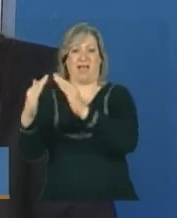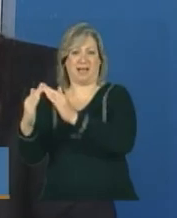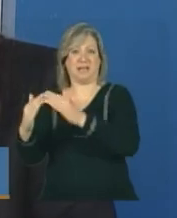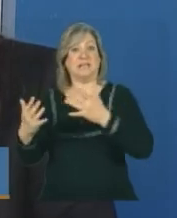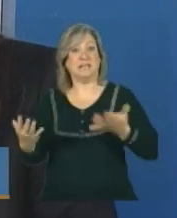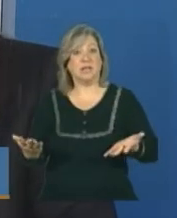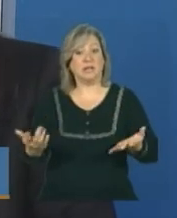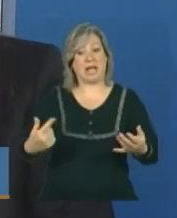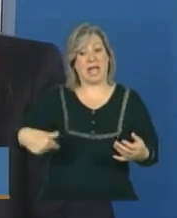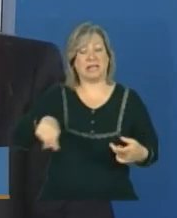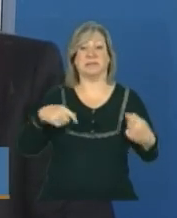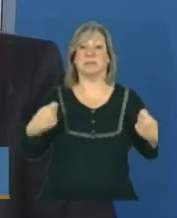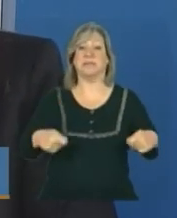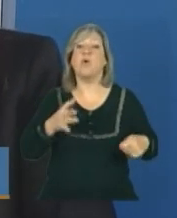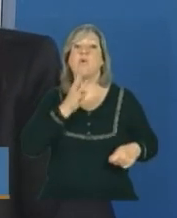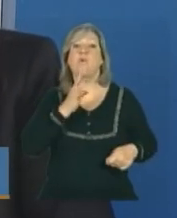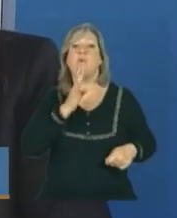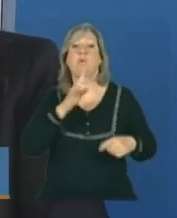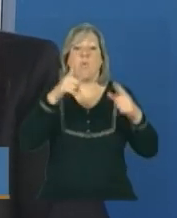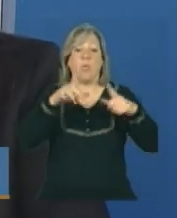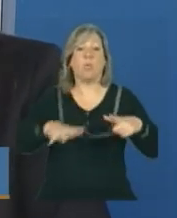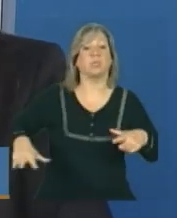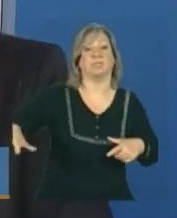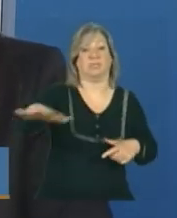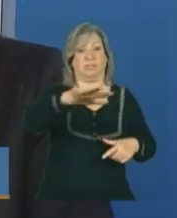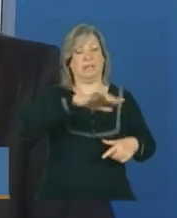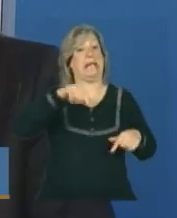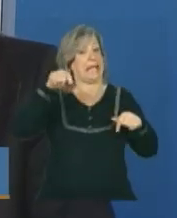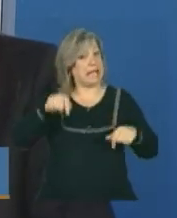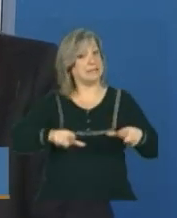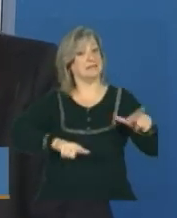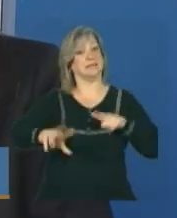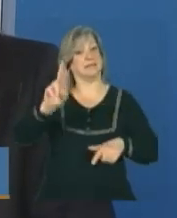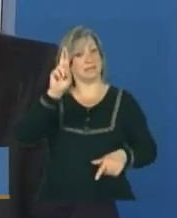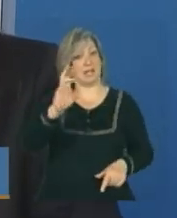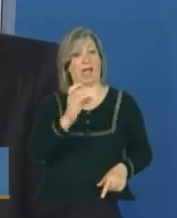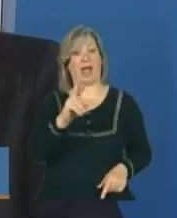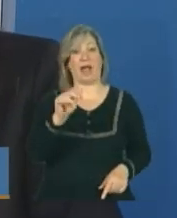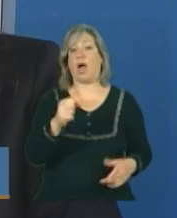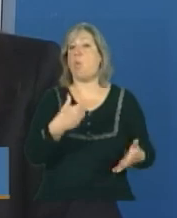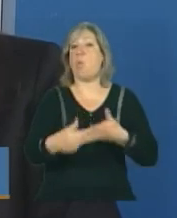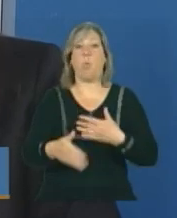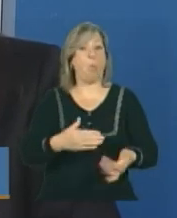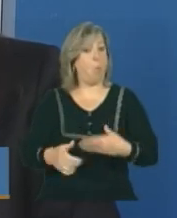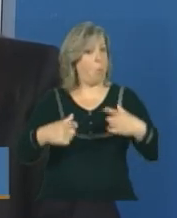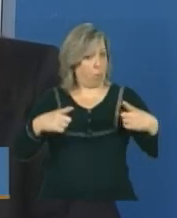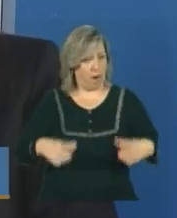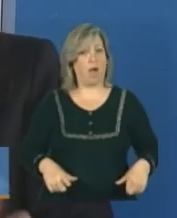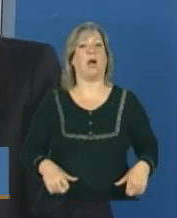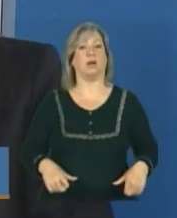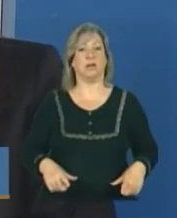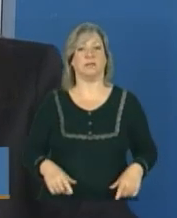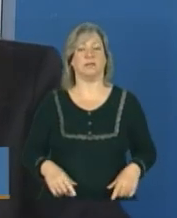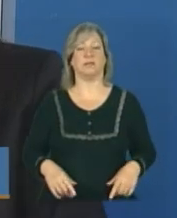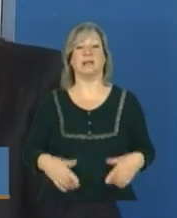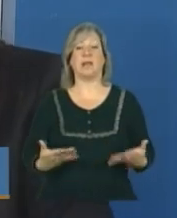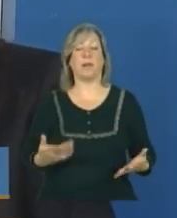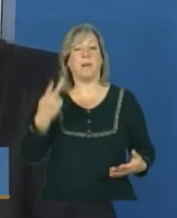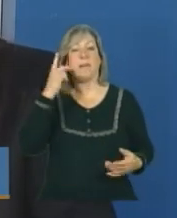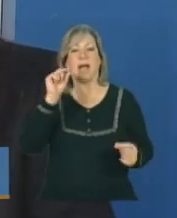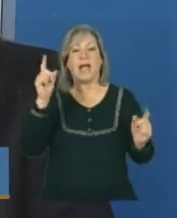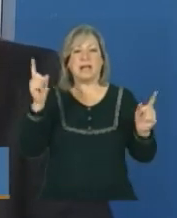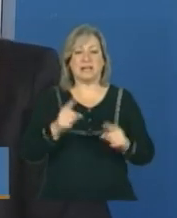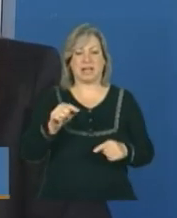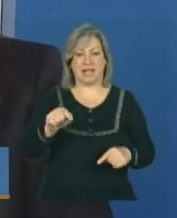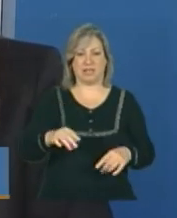o território, né, de abrangência. Esta é uma função do CRAS, onde quer que ele esteja. Então, eu diria, assim, para resumir um pouco essa